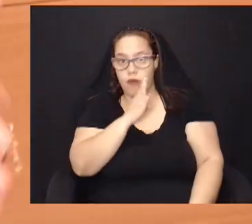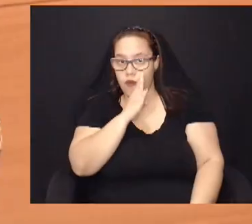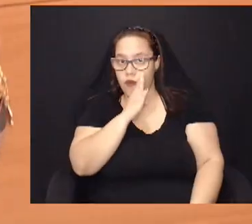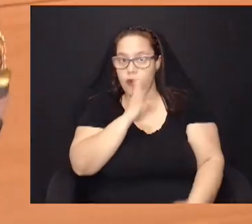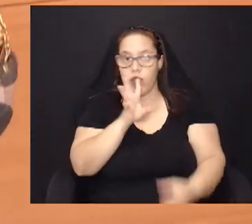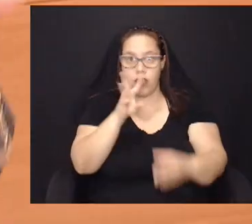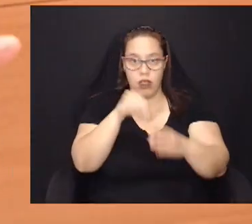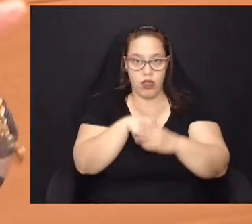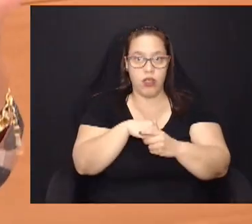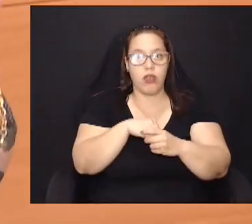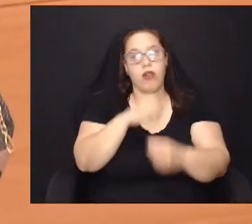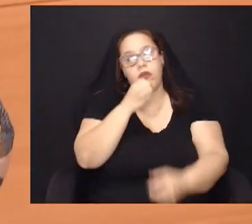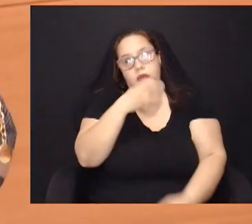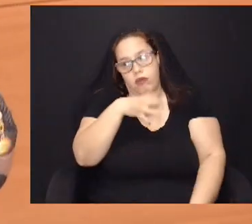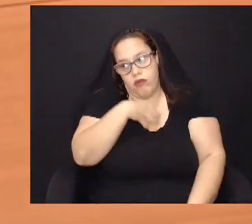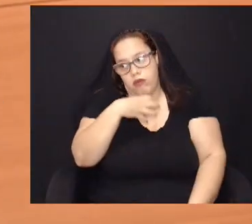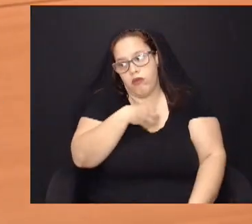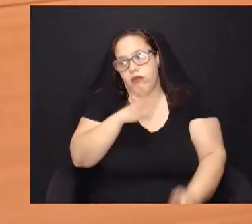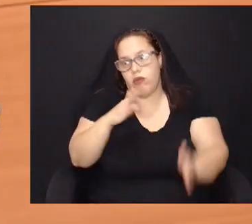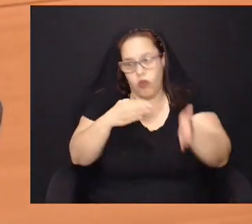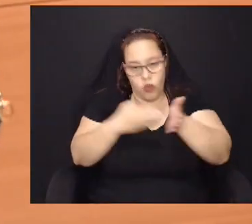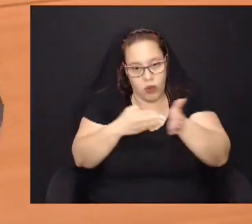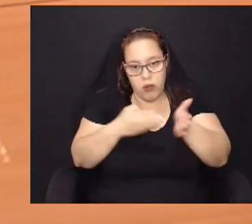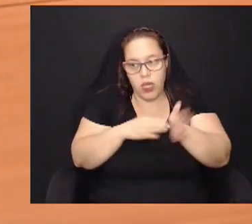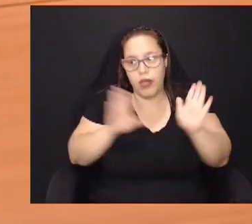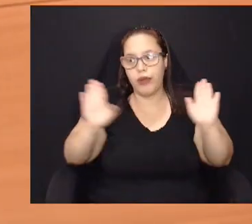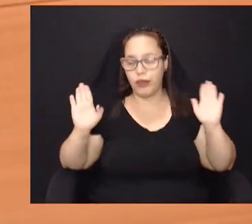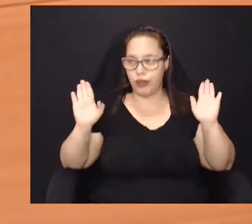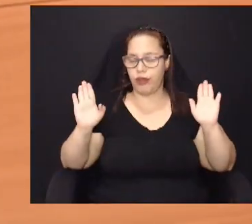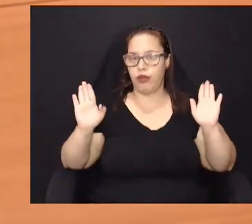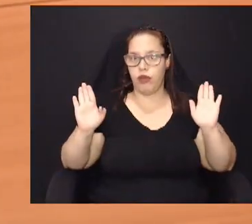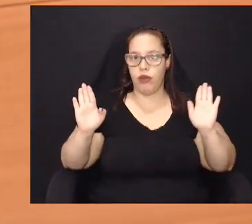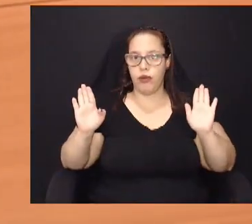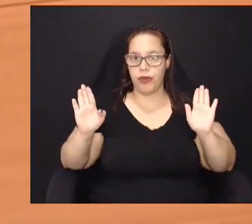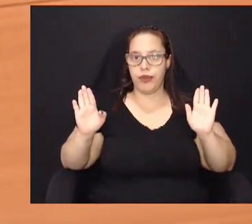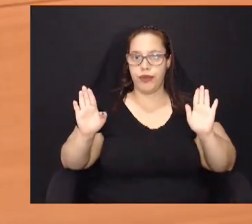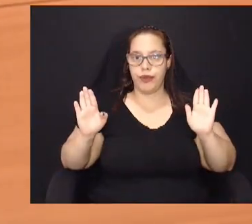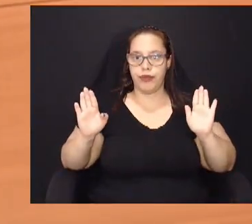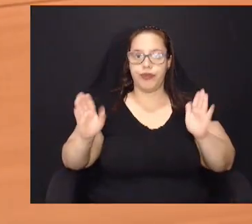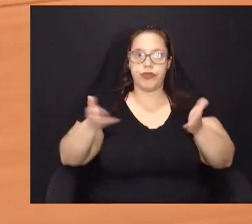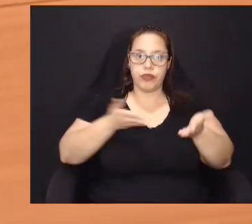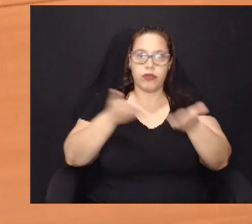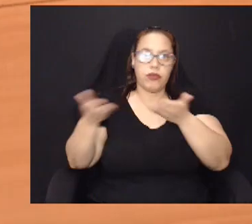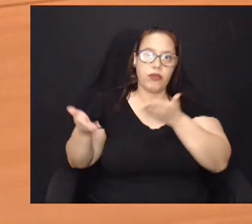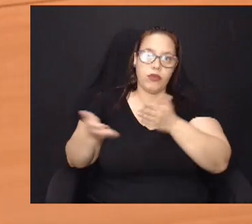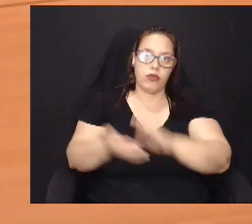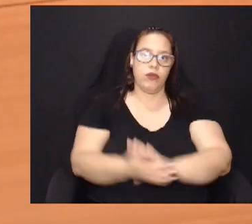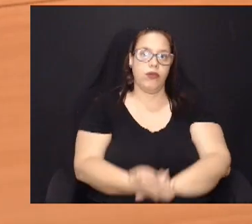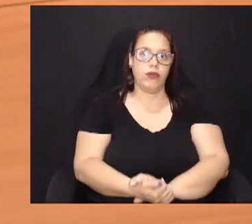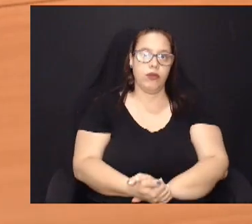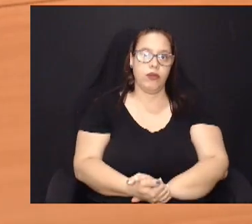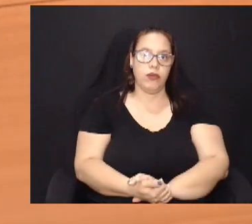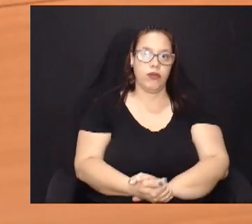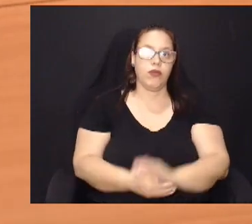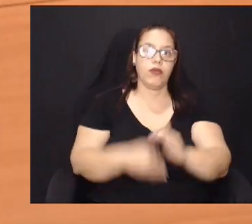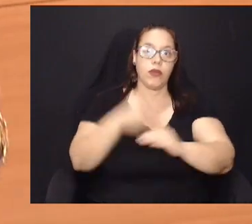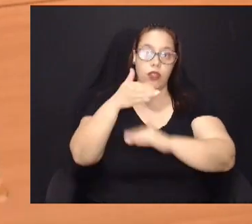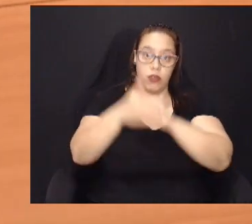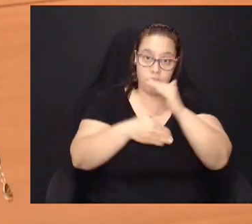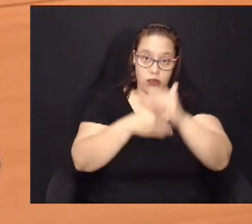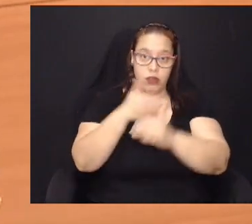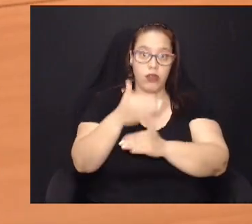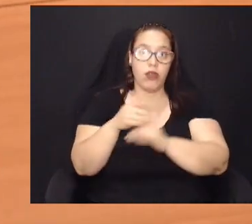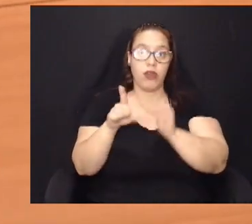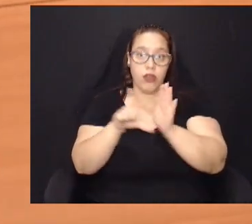de um bom senso, de um limite, né? Então, é isso que a gente traz aqui para vocês. Então, eu acho que foi um avanço muito grande na lei